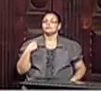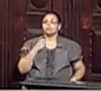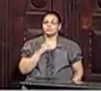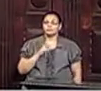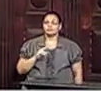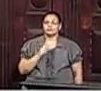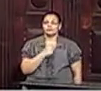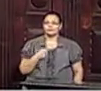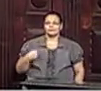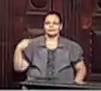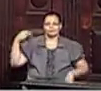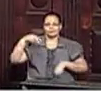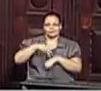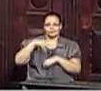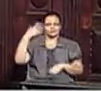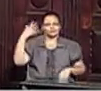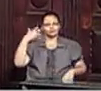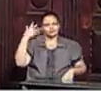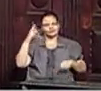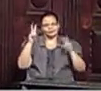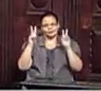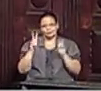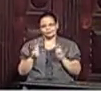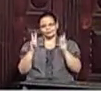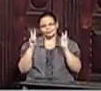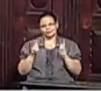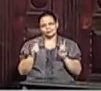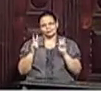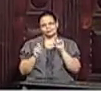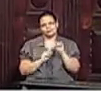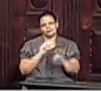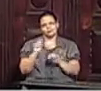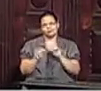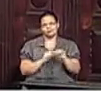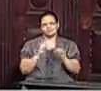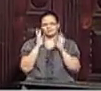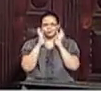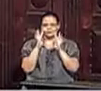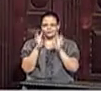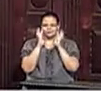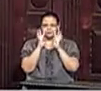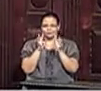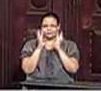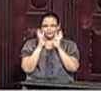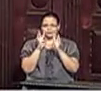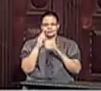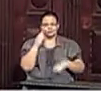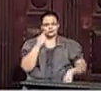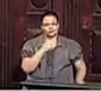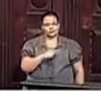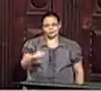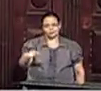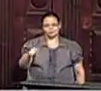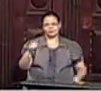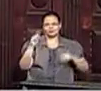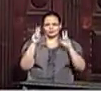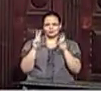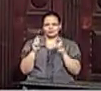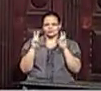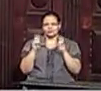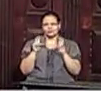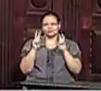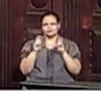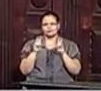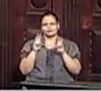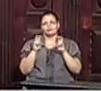tribuna para tratar de um assunto que me chamou a atenção nessa semana. Um assunto que eu entendo